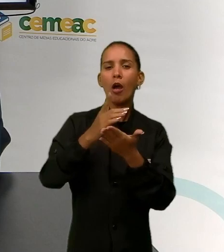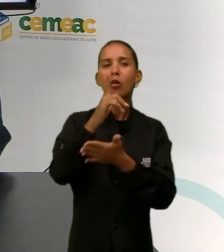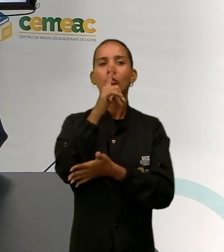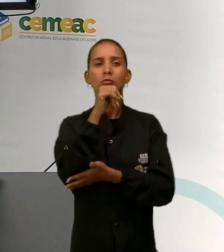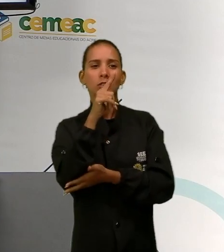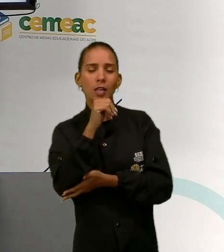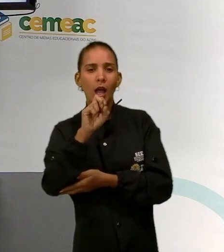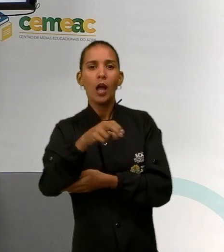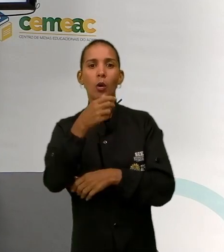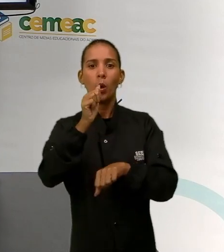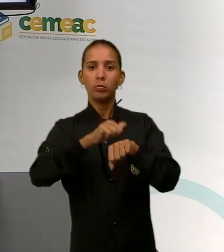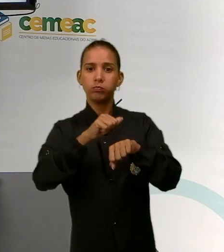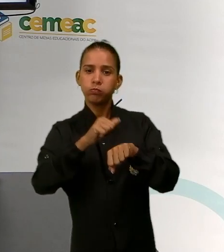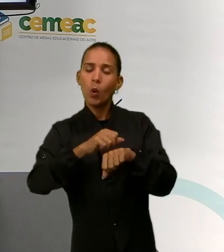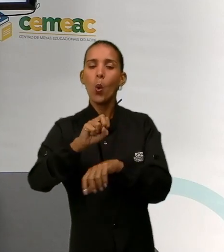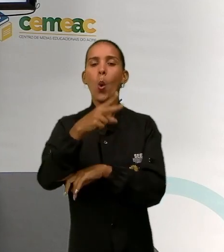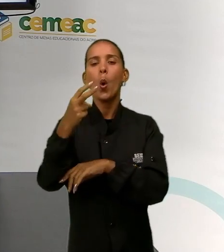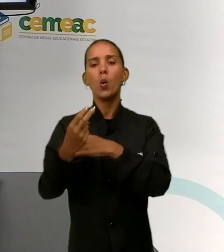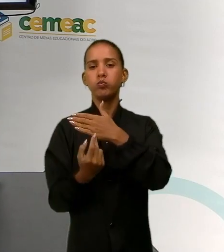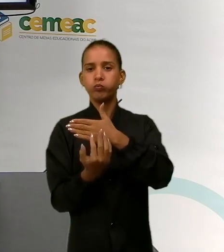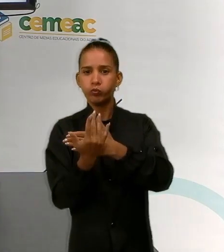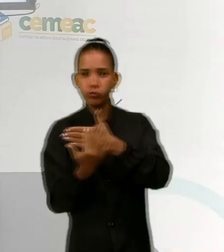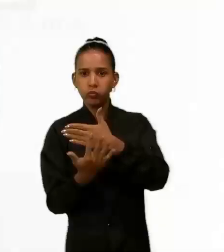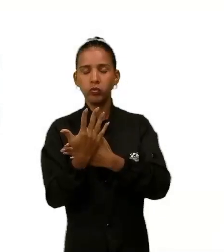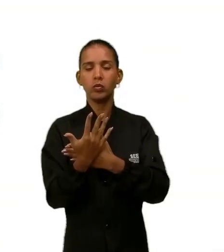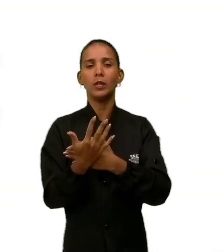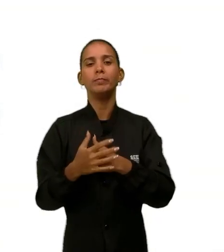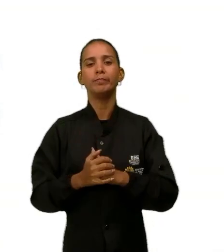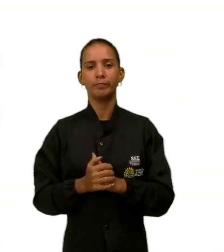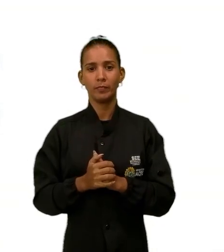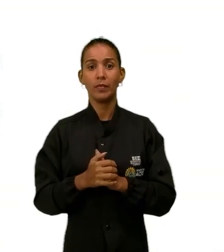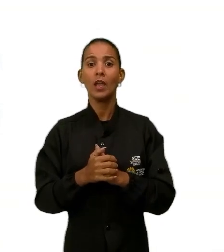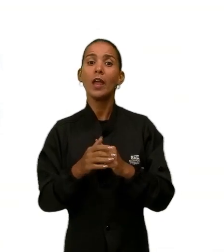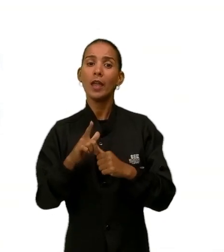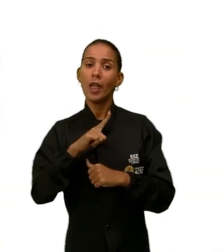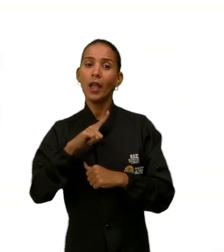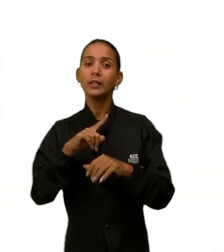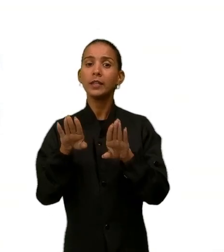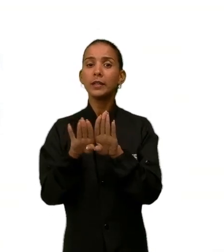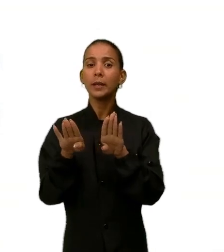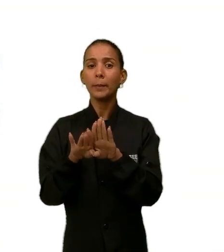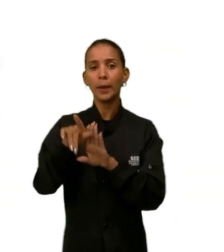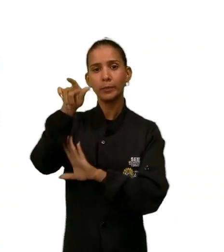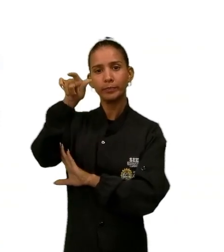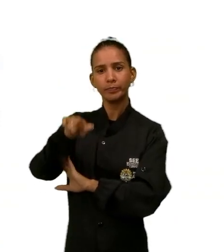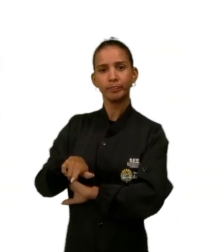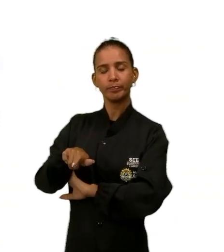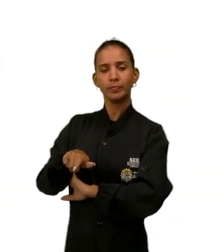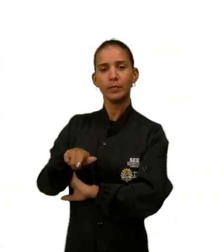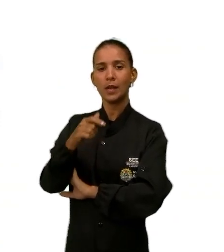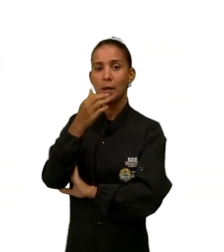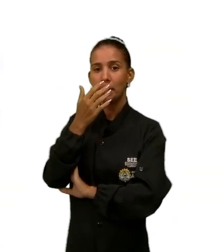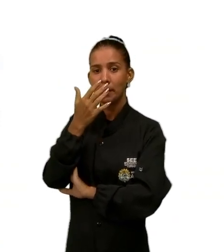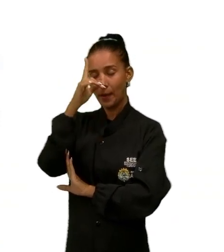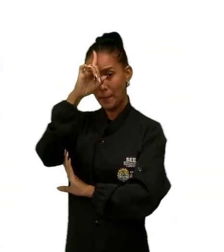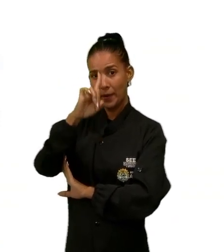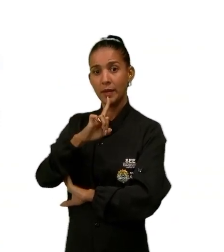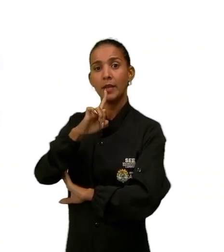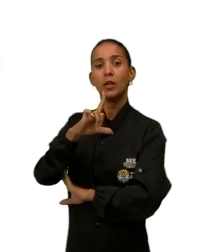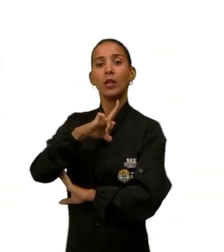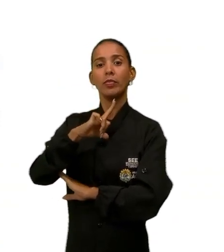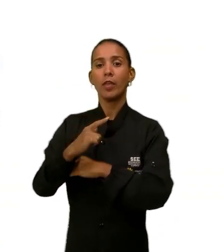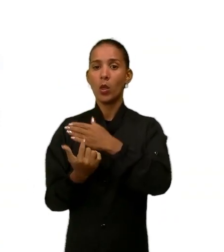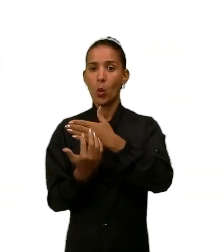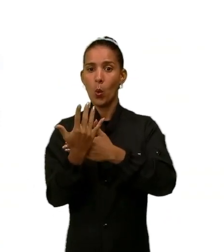e outros ali no estado gasoso. E por último, né, nós temos aqui, ó, a família dos gases nobres, que eles